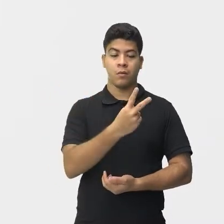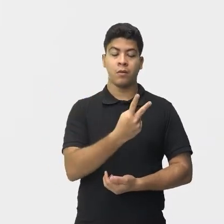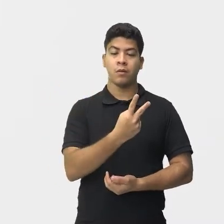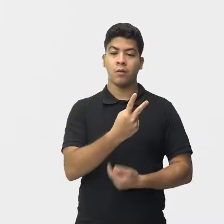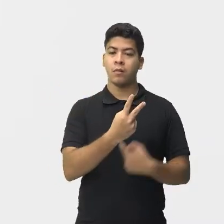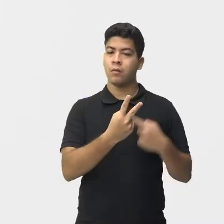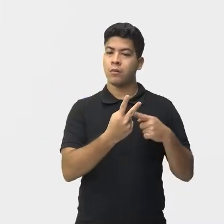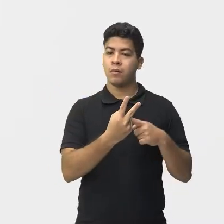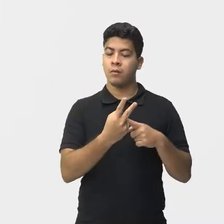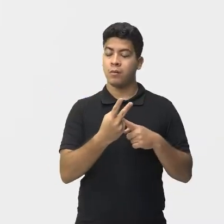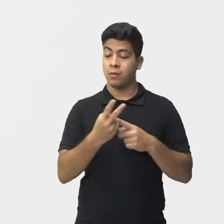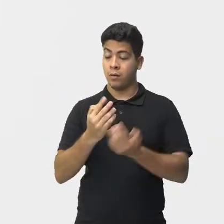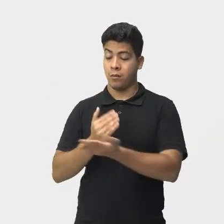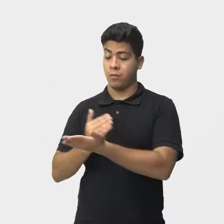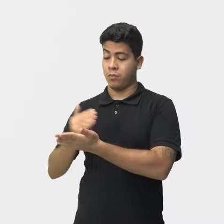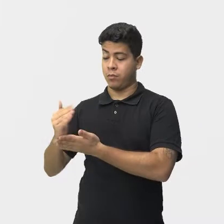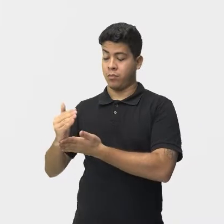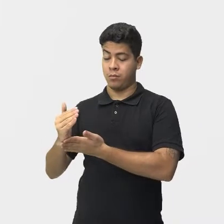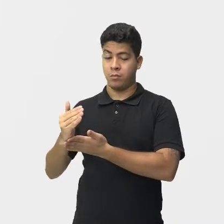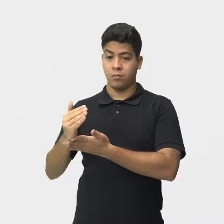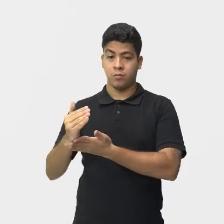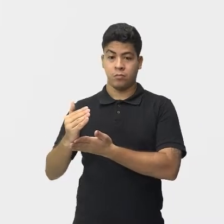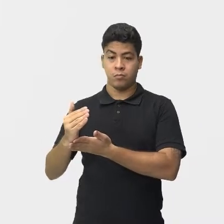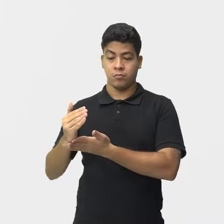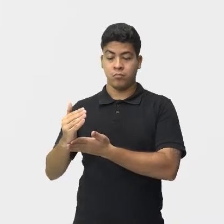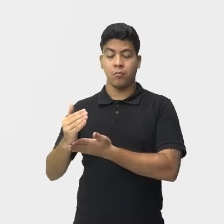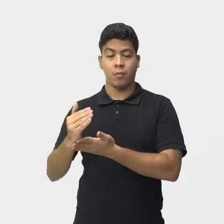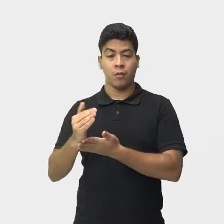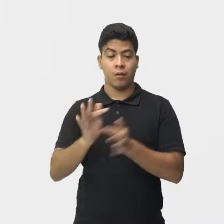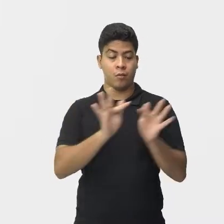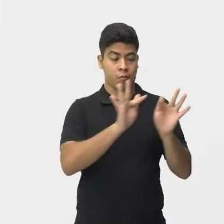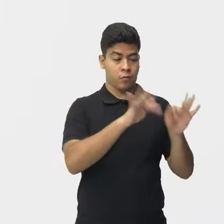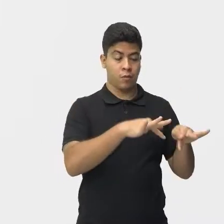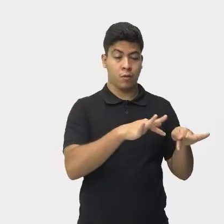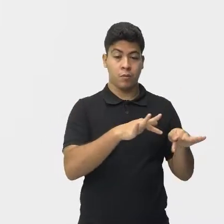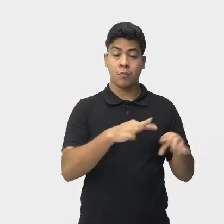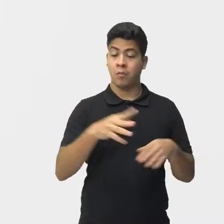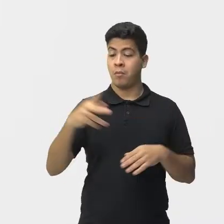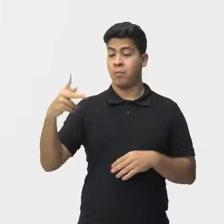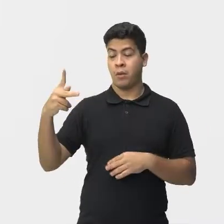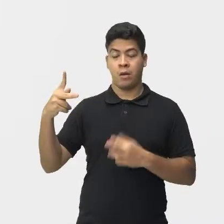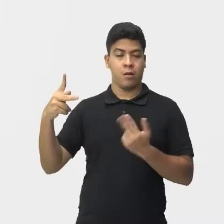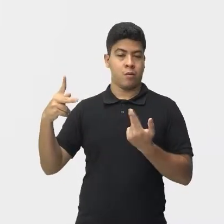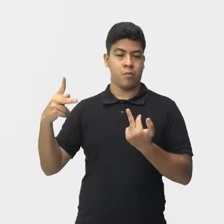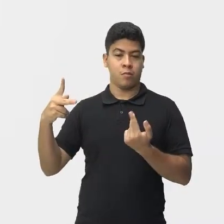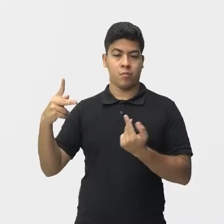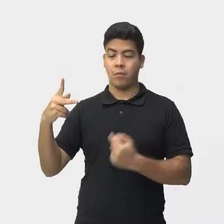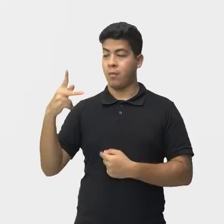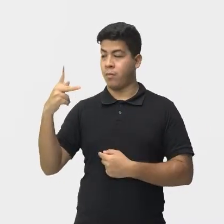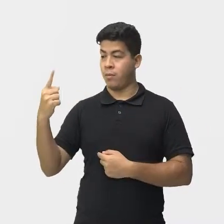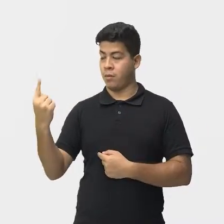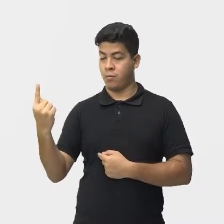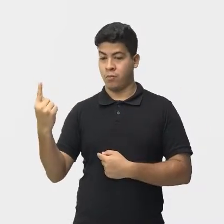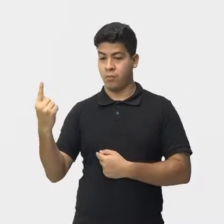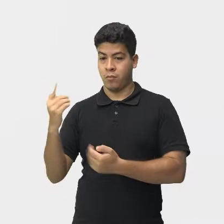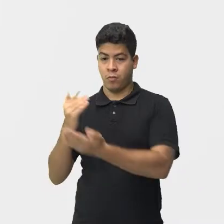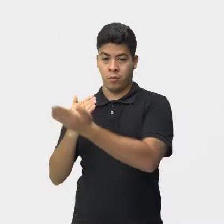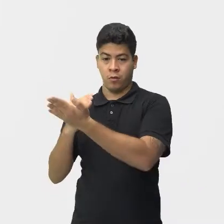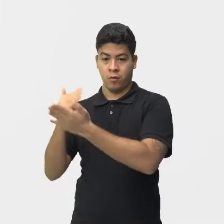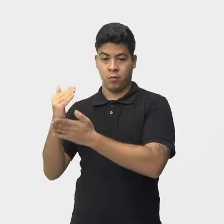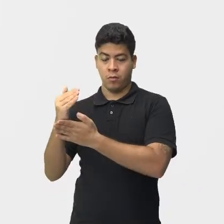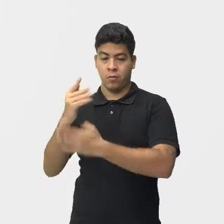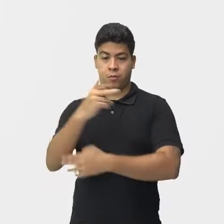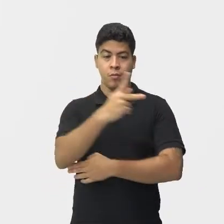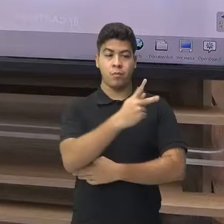absolutas iniciais e finais. Então aí nós temos o gráfico da transformação isocórica ou isométrica